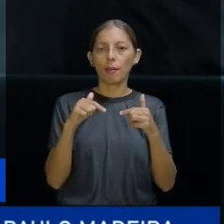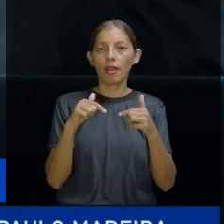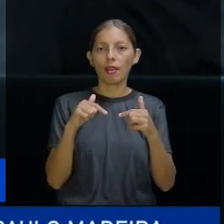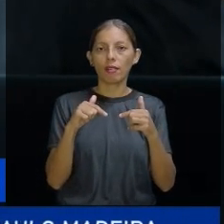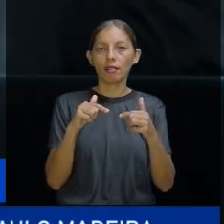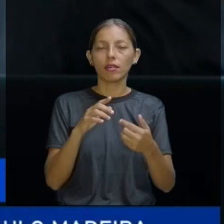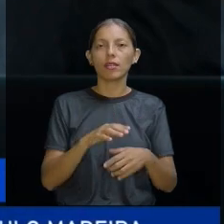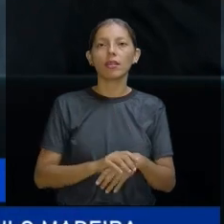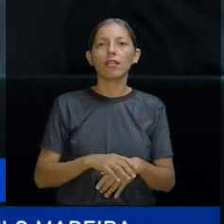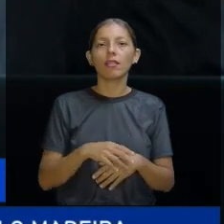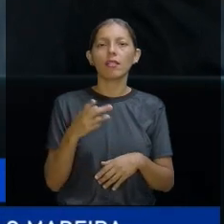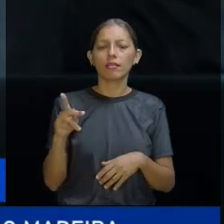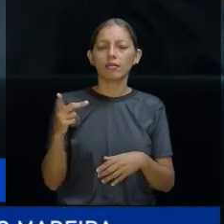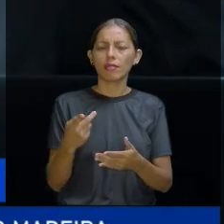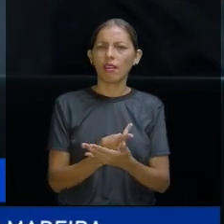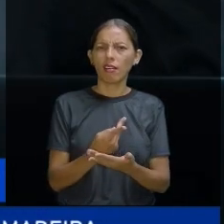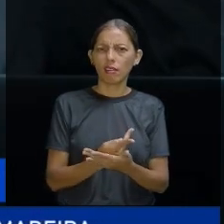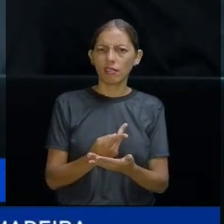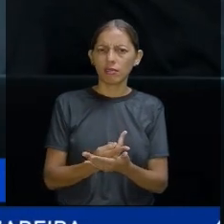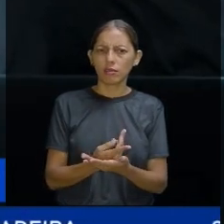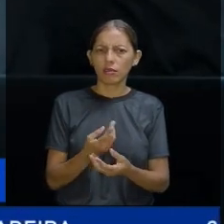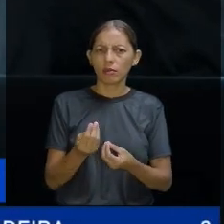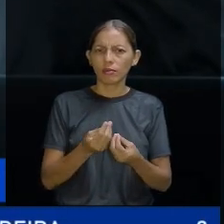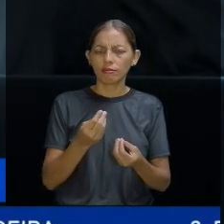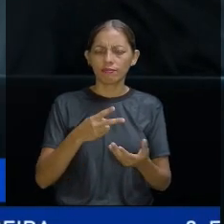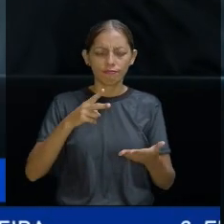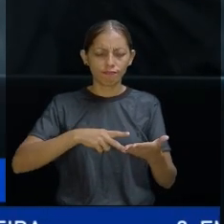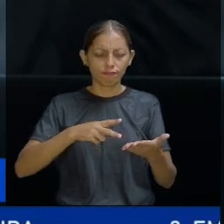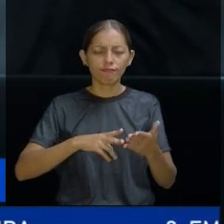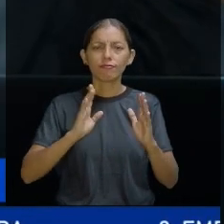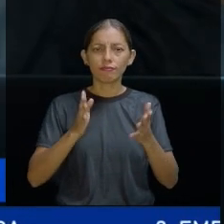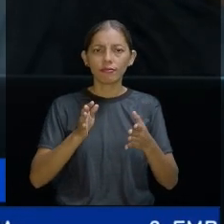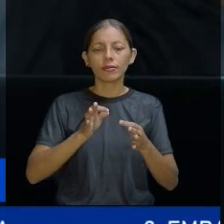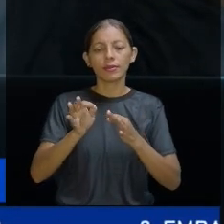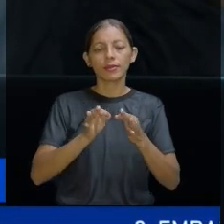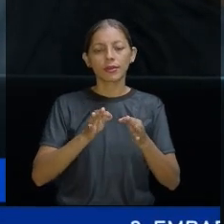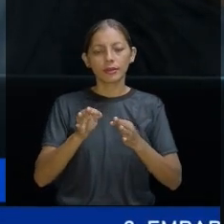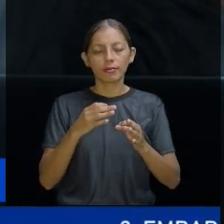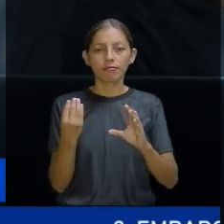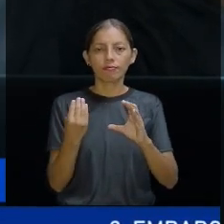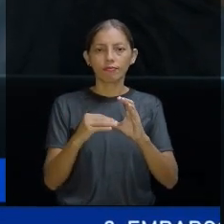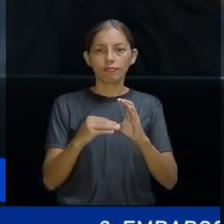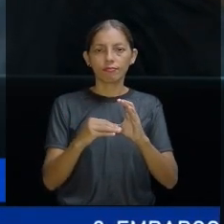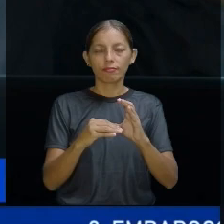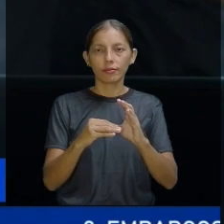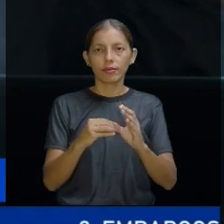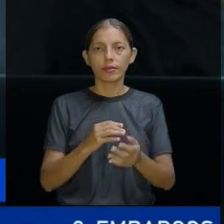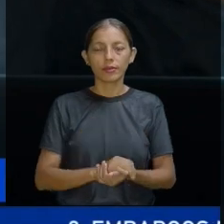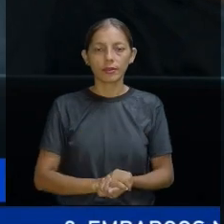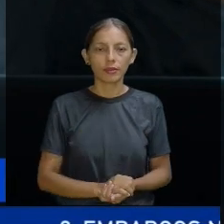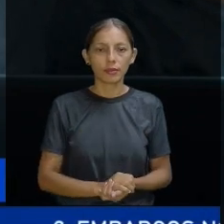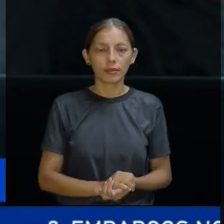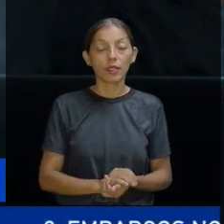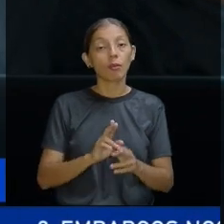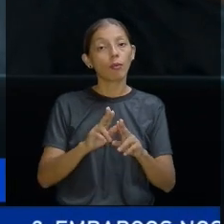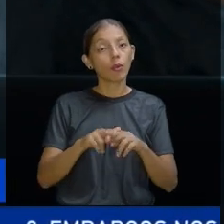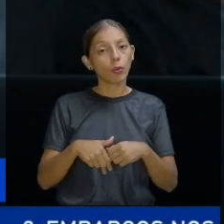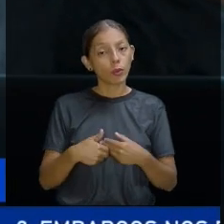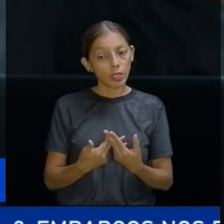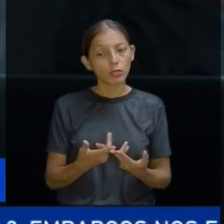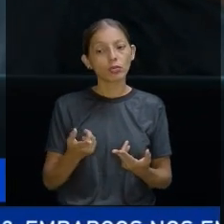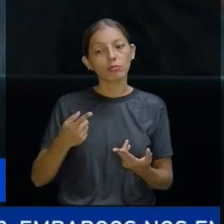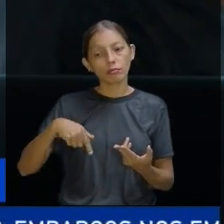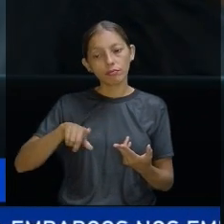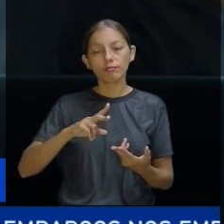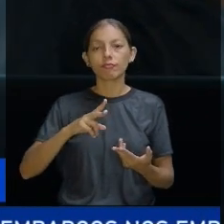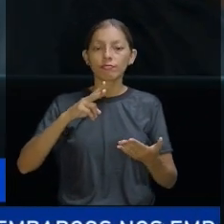aferir depois que pega o processo para analisar o mérito. Então, foi exatamente por isso, quer dizer, para dar uma oportunidade de dizer,